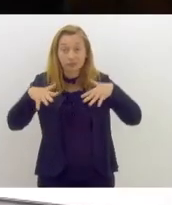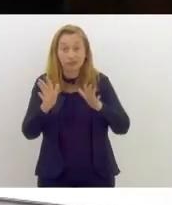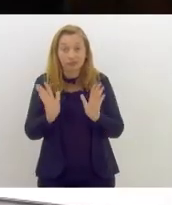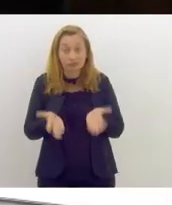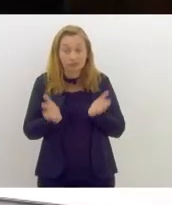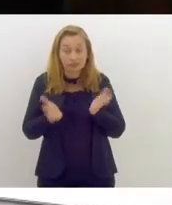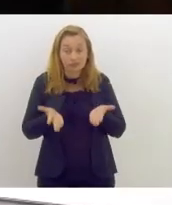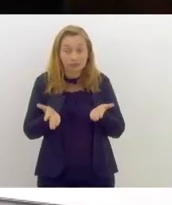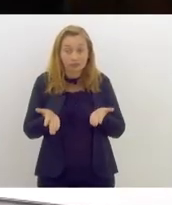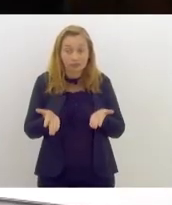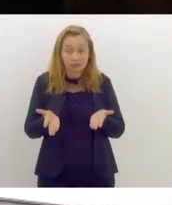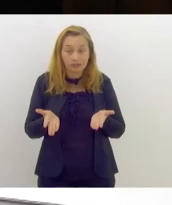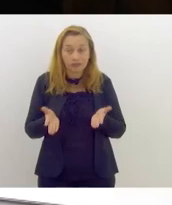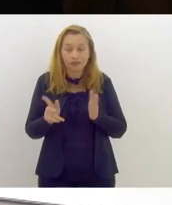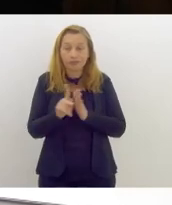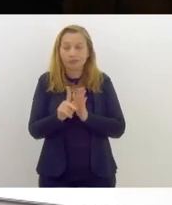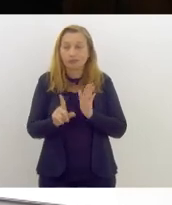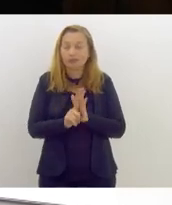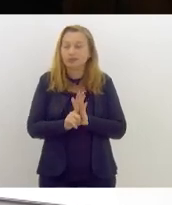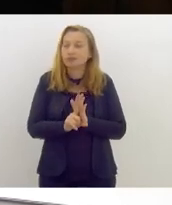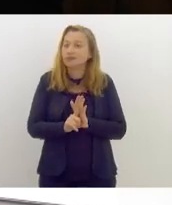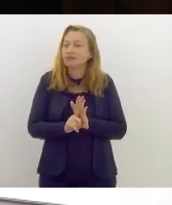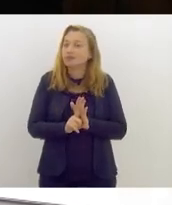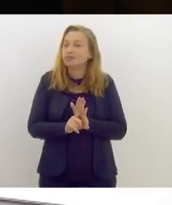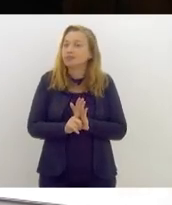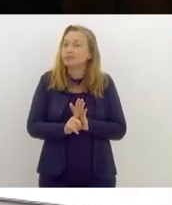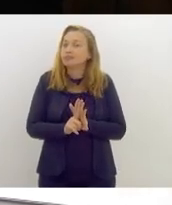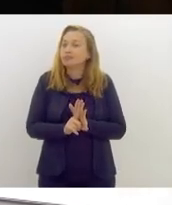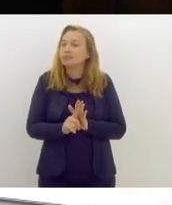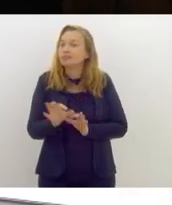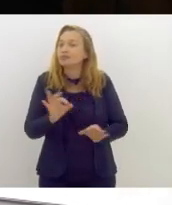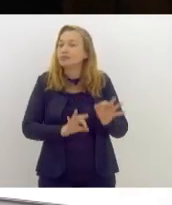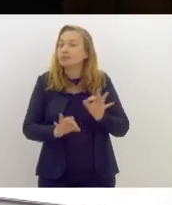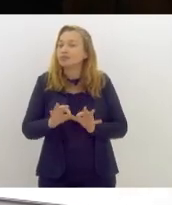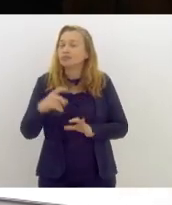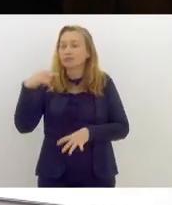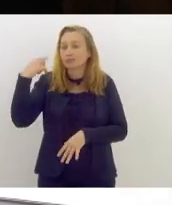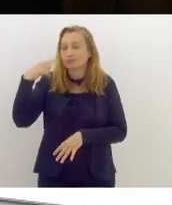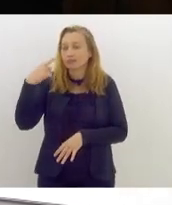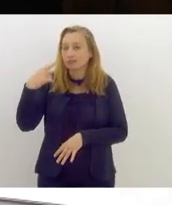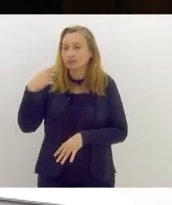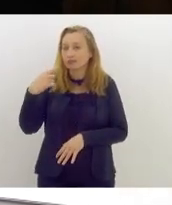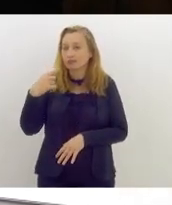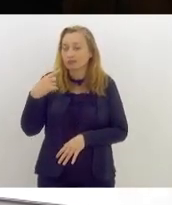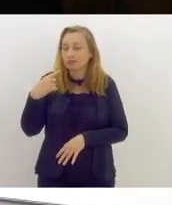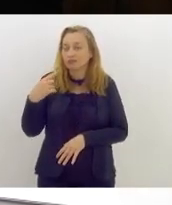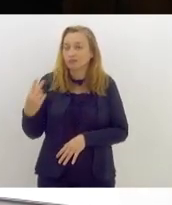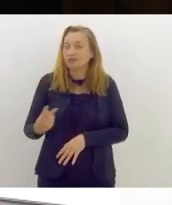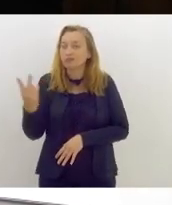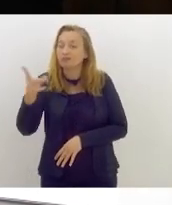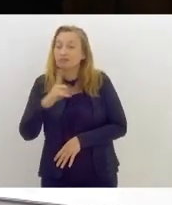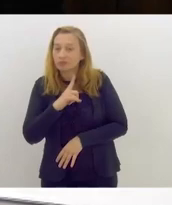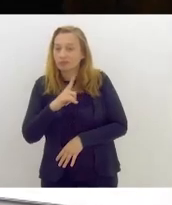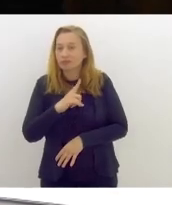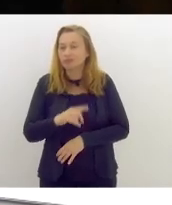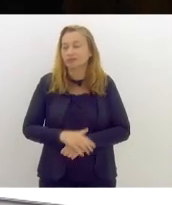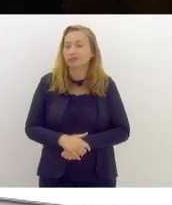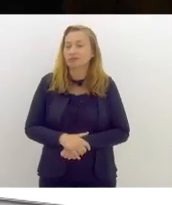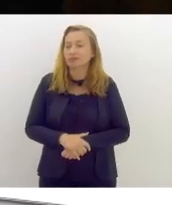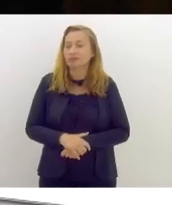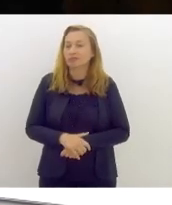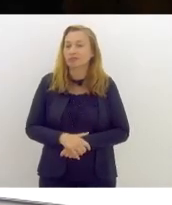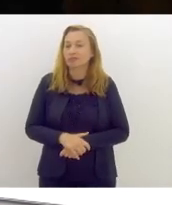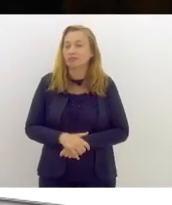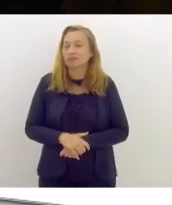que é o projeto que é o chamado programa advocacia Vale que vai